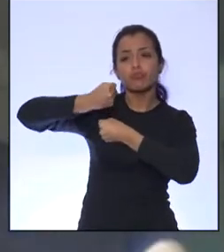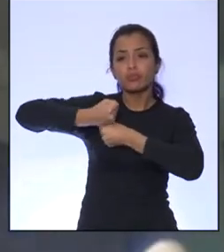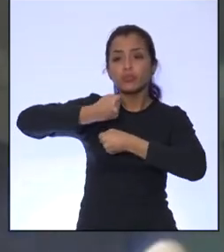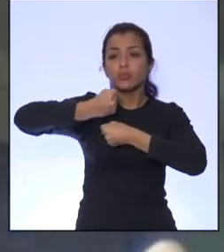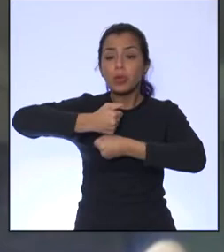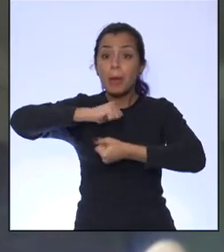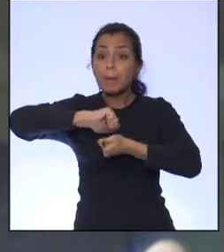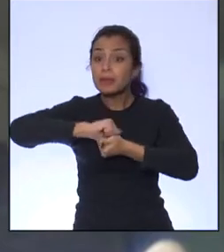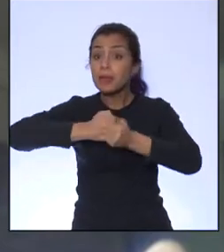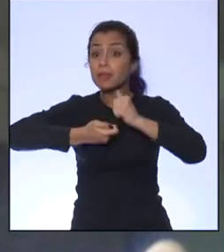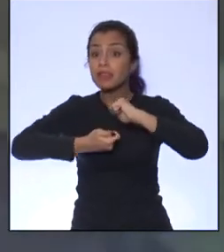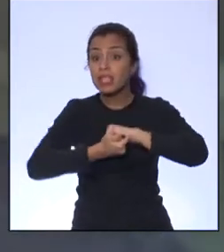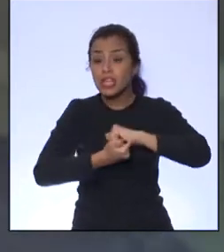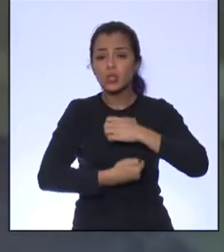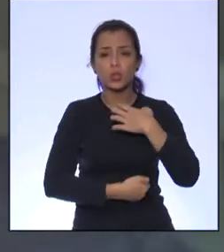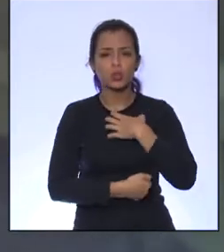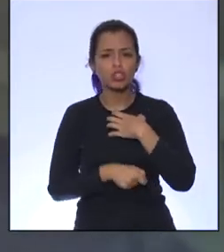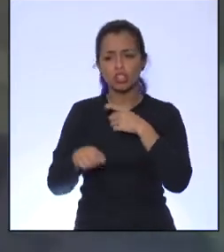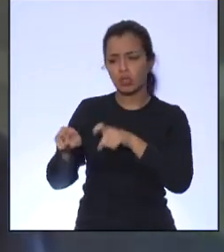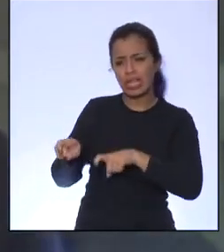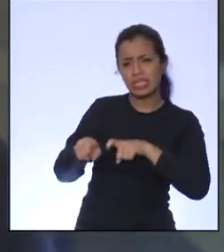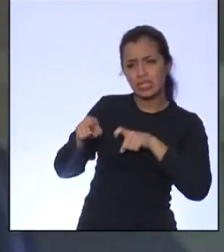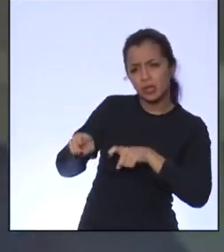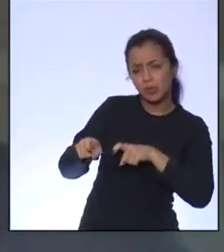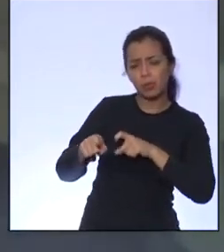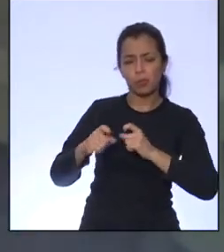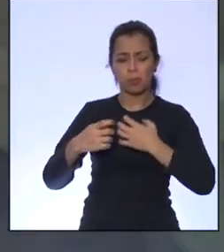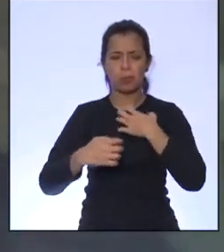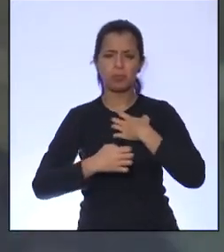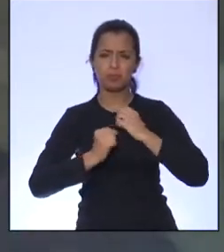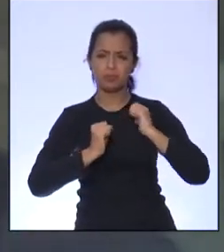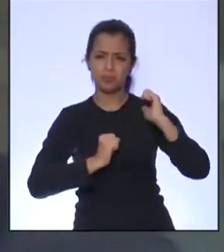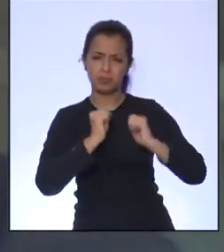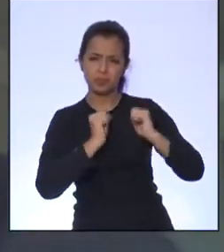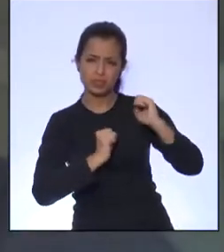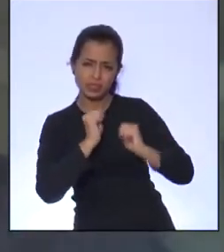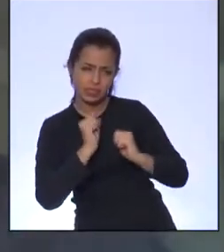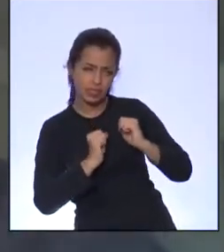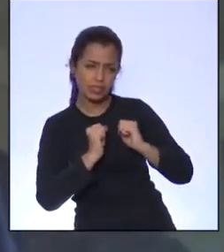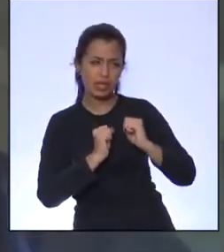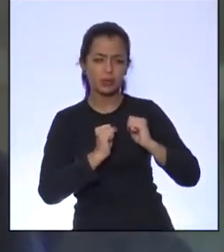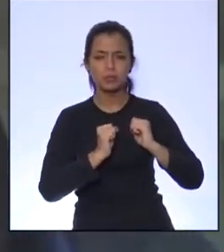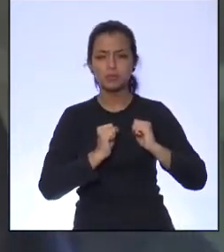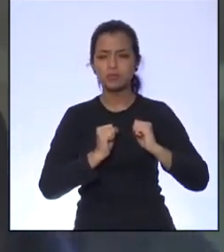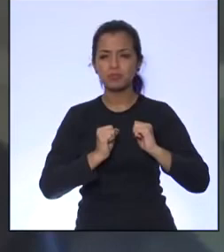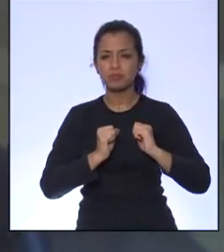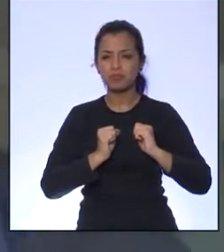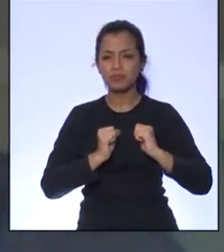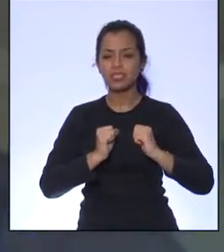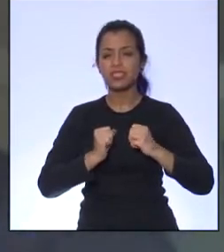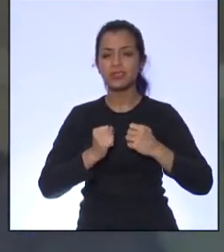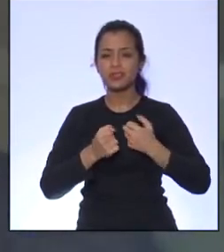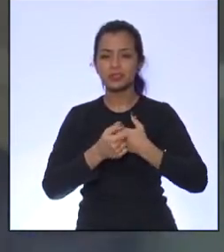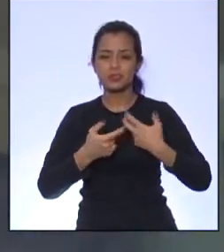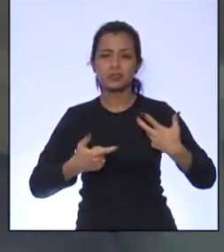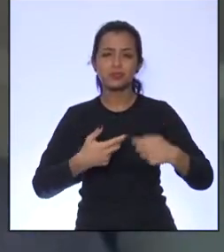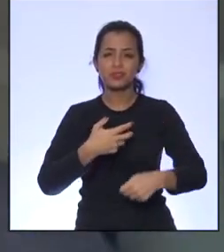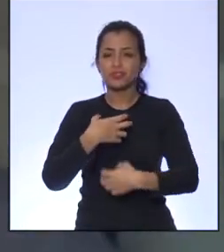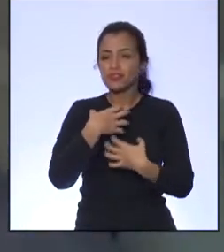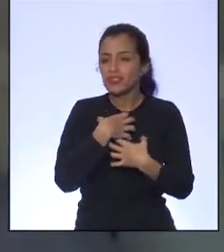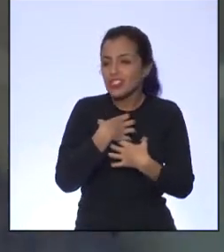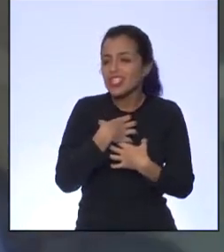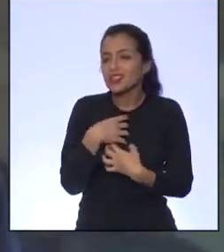modelo industrial, produção em série, sociedade da informação, tudo isso, de alguma maneira, a gente foi se